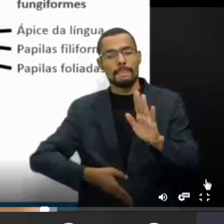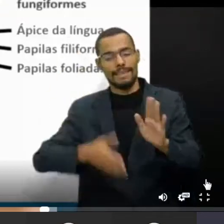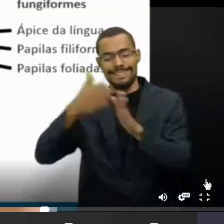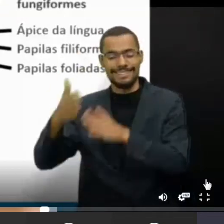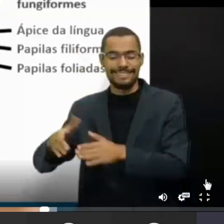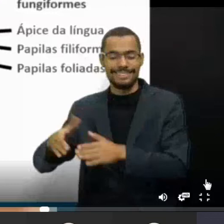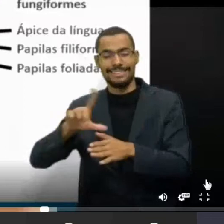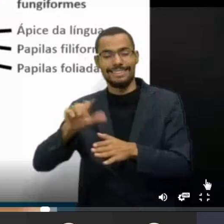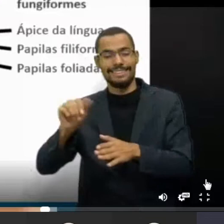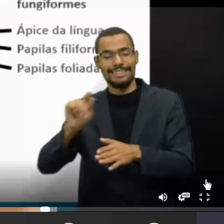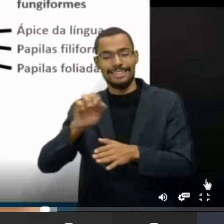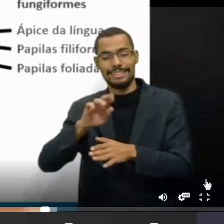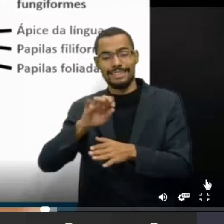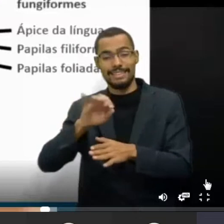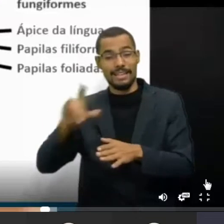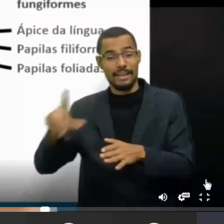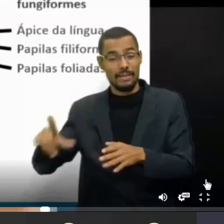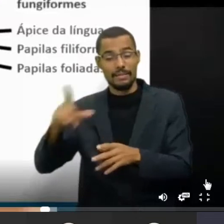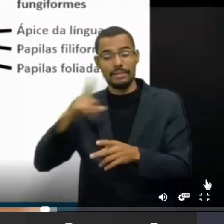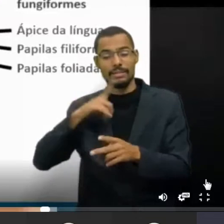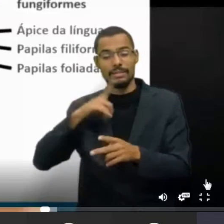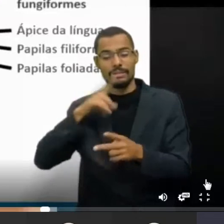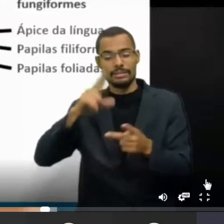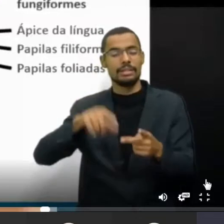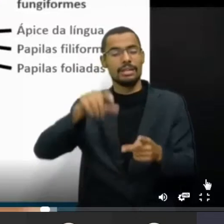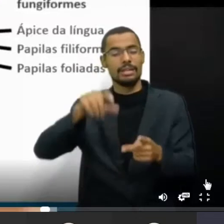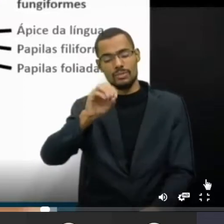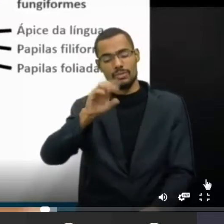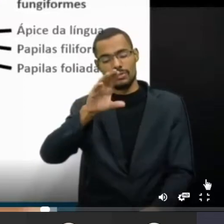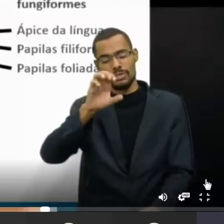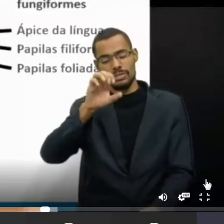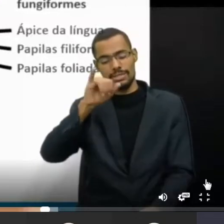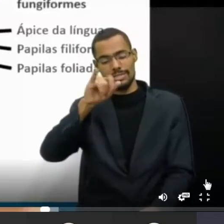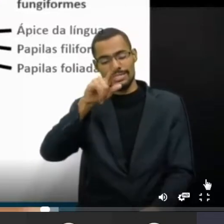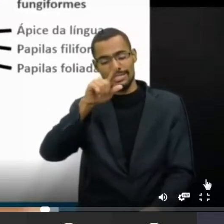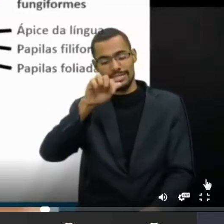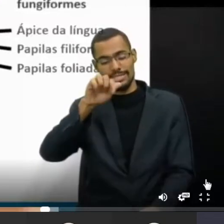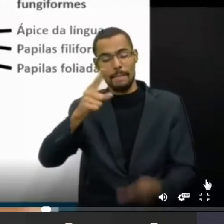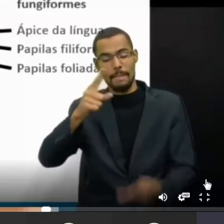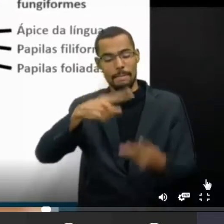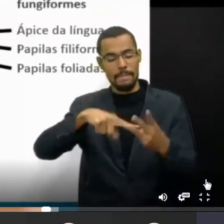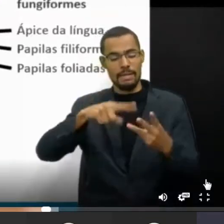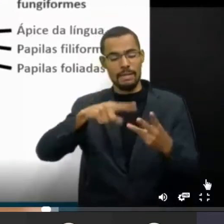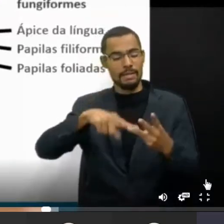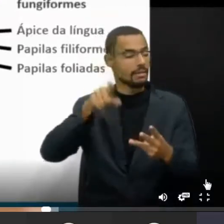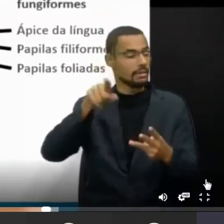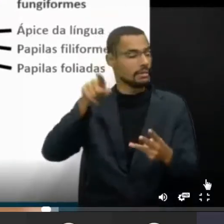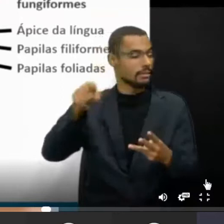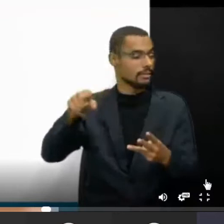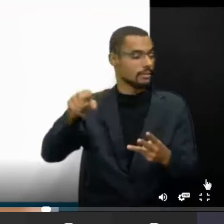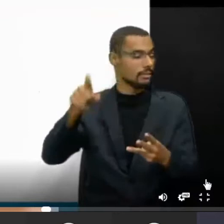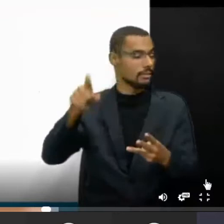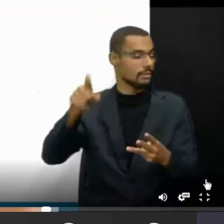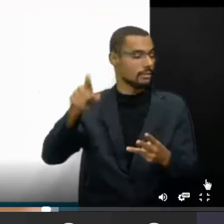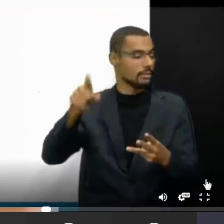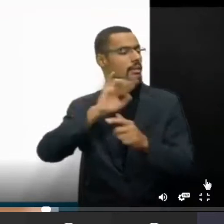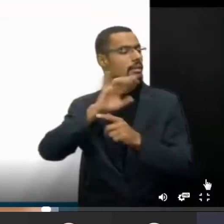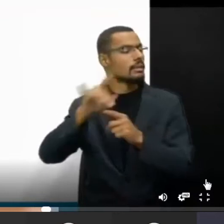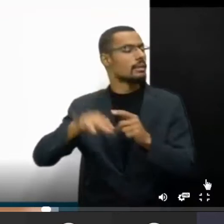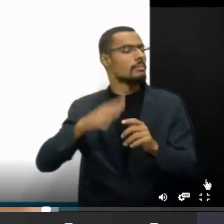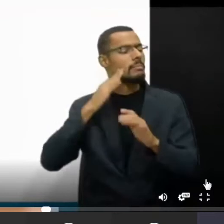e lateral. Tenho as tonsilas e a úvula palatina.